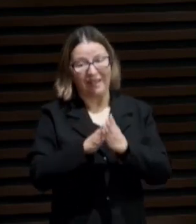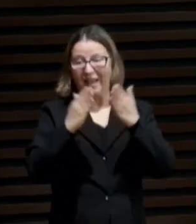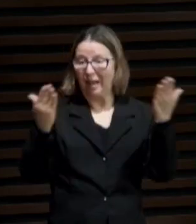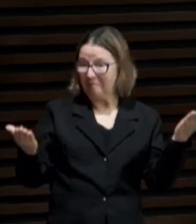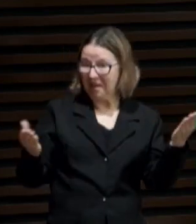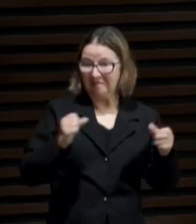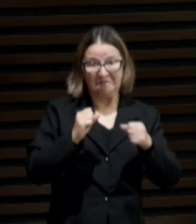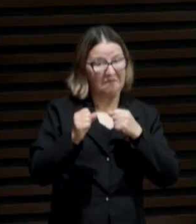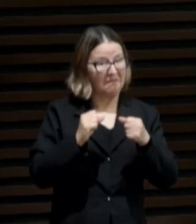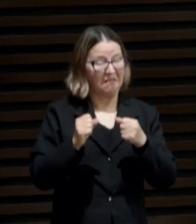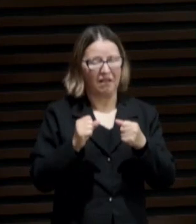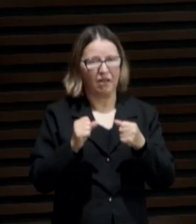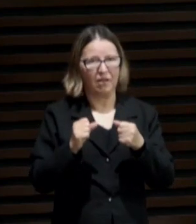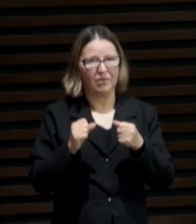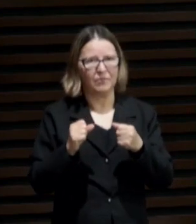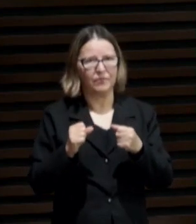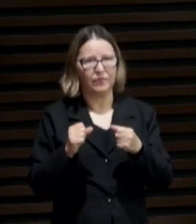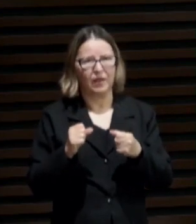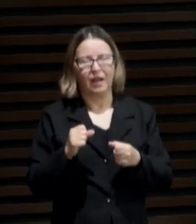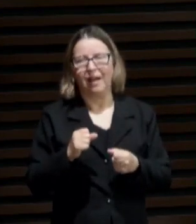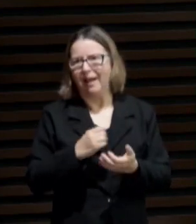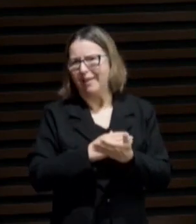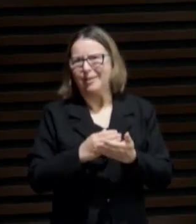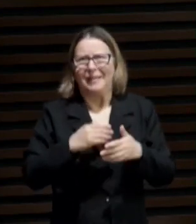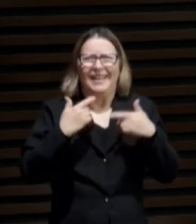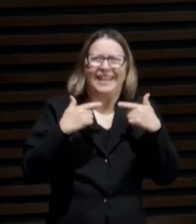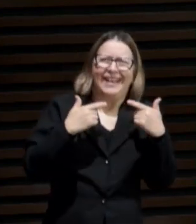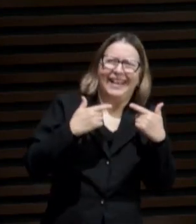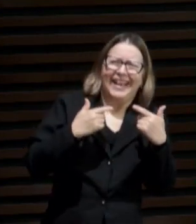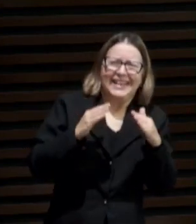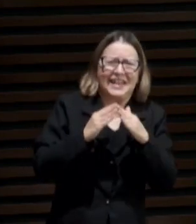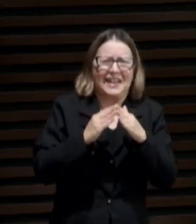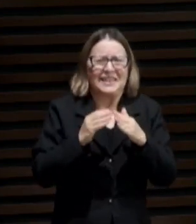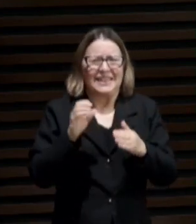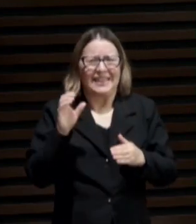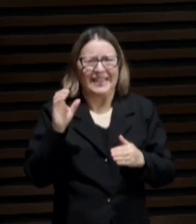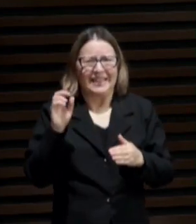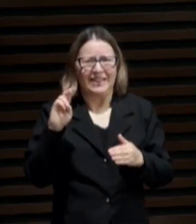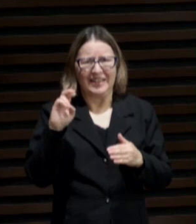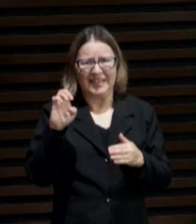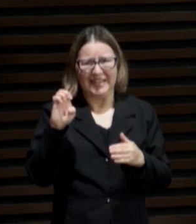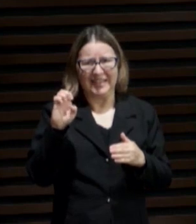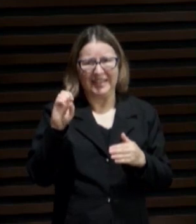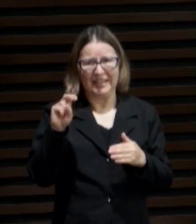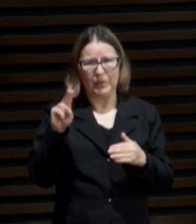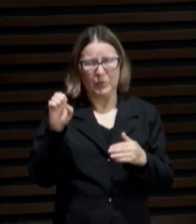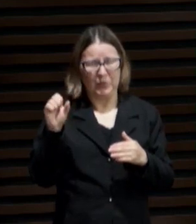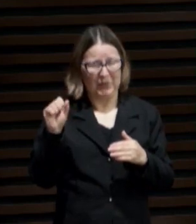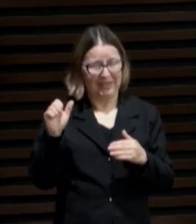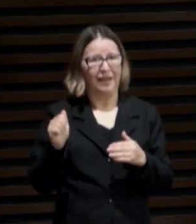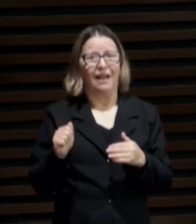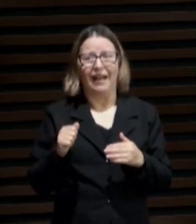Salmo 91. Deu uma crise de riso na Dona Creuza. Ela falou, pastor do céu, essa que está aqui atrás está no 23 e aquela da cozinha